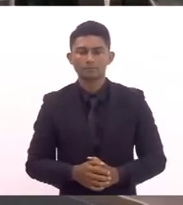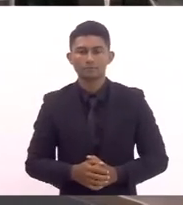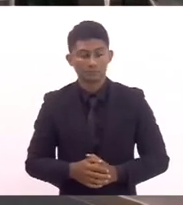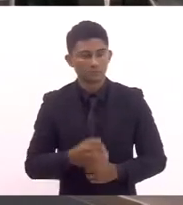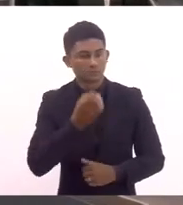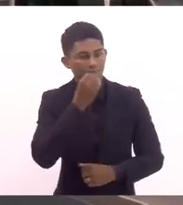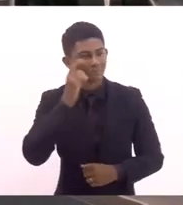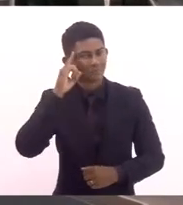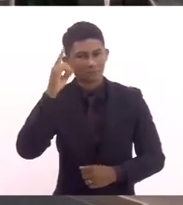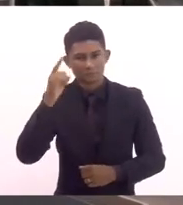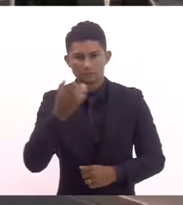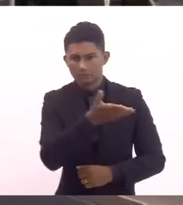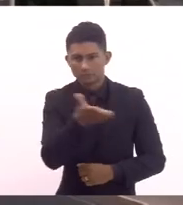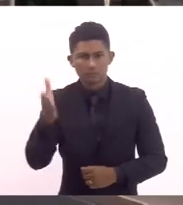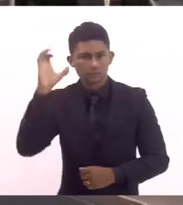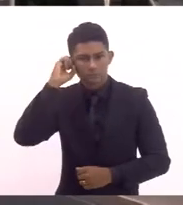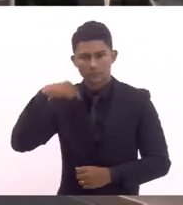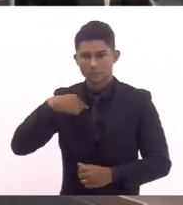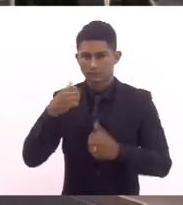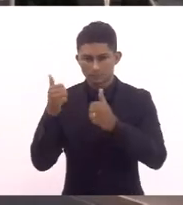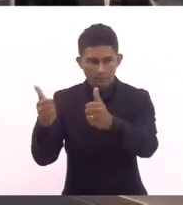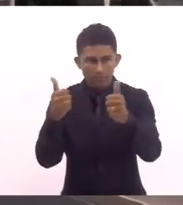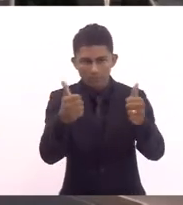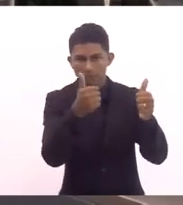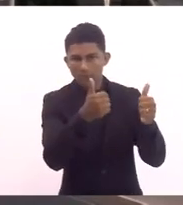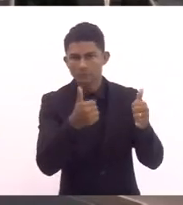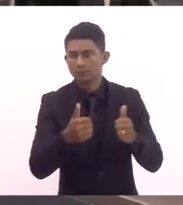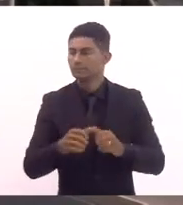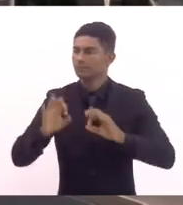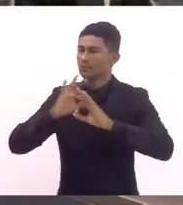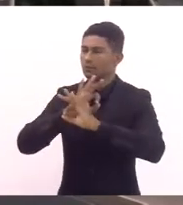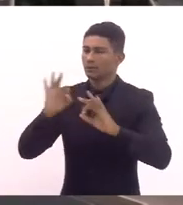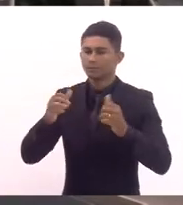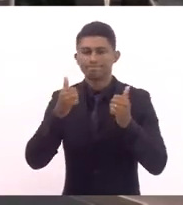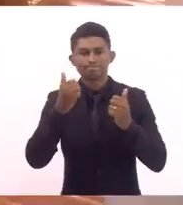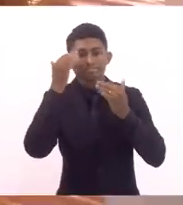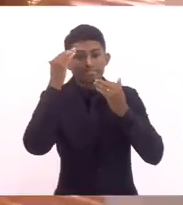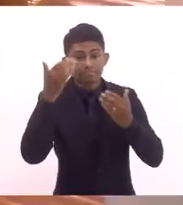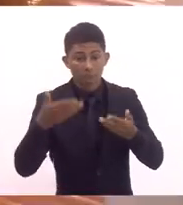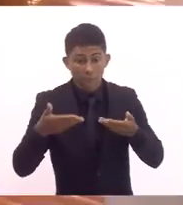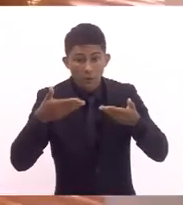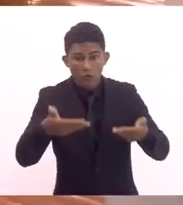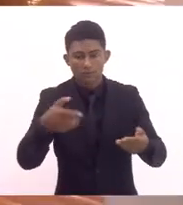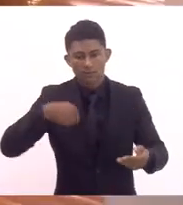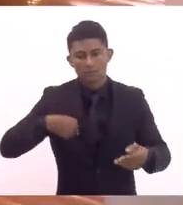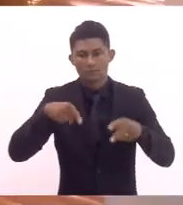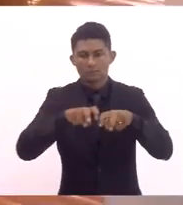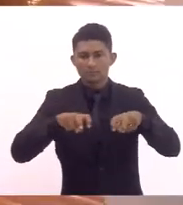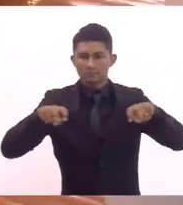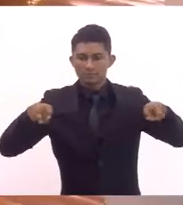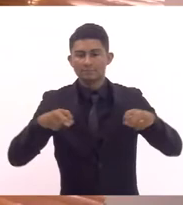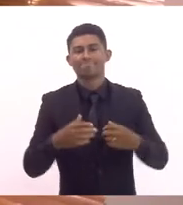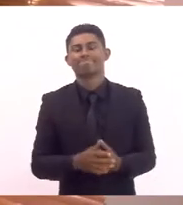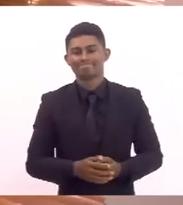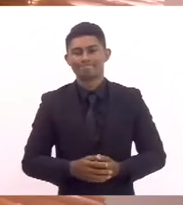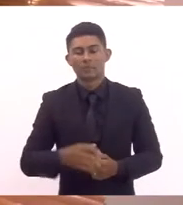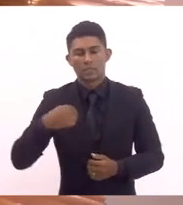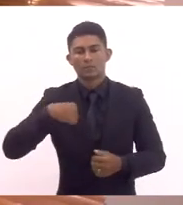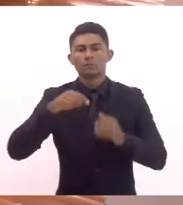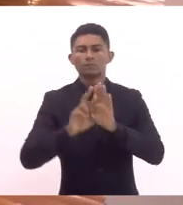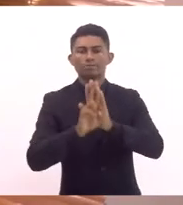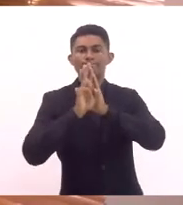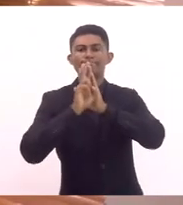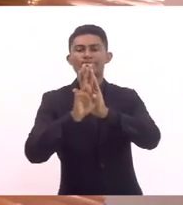Oi bom dia consegue me ouvir bem Tá ótimo obrigado convite para compor essa mesa eu vou falar enquanto